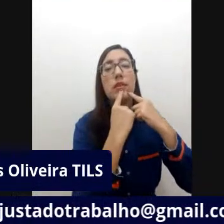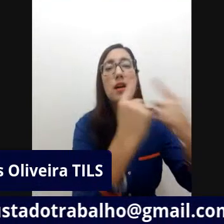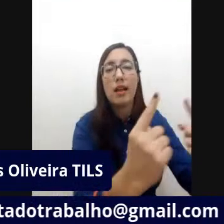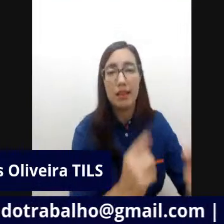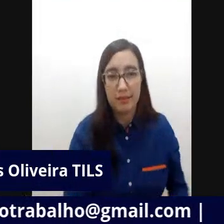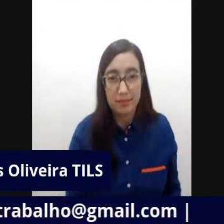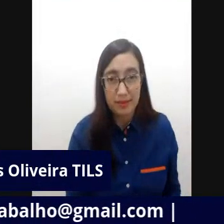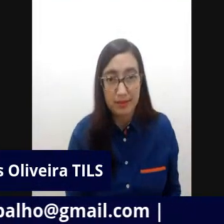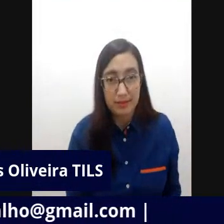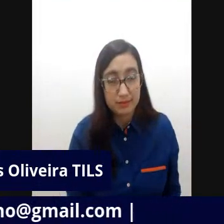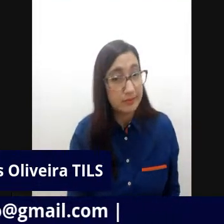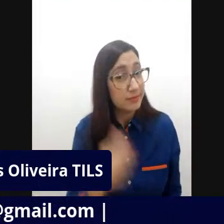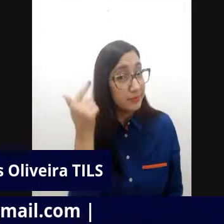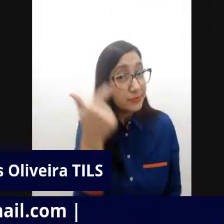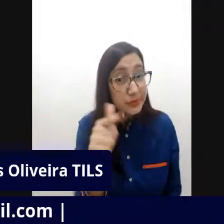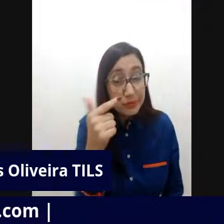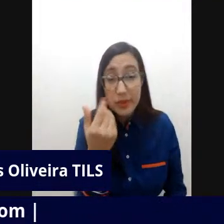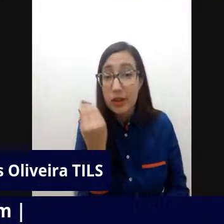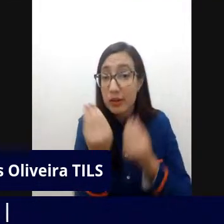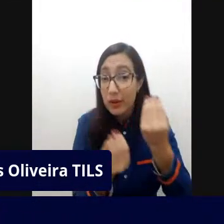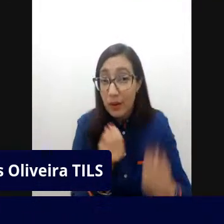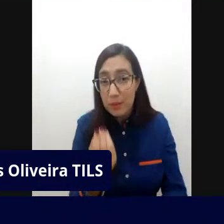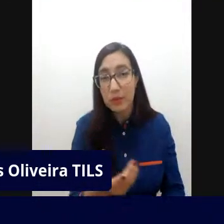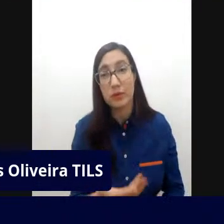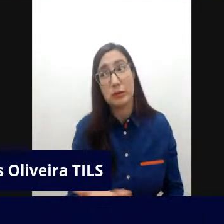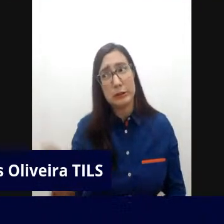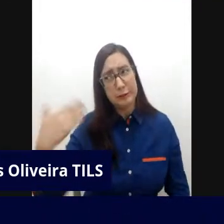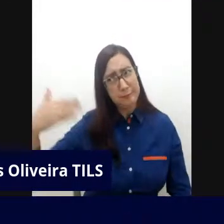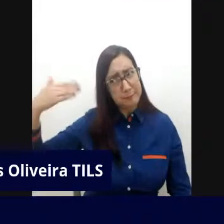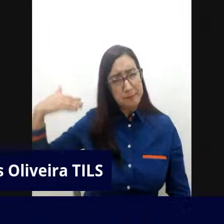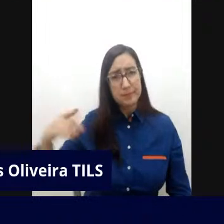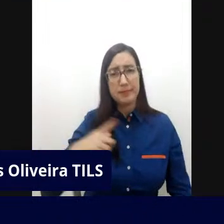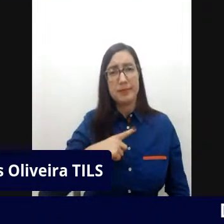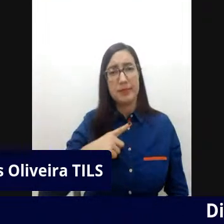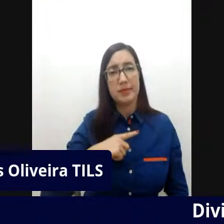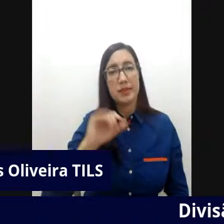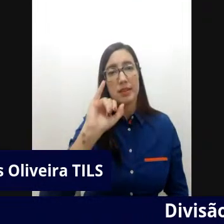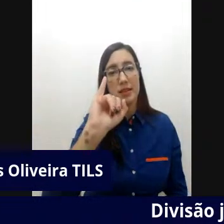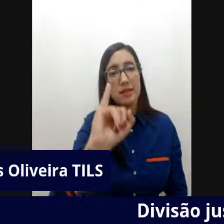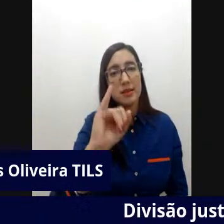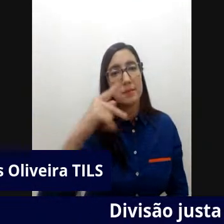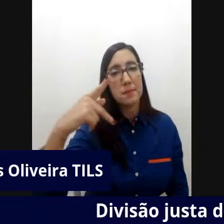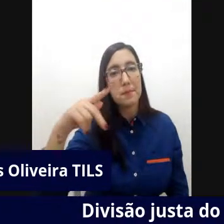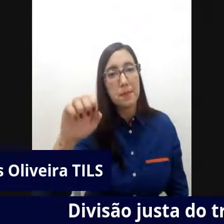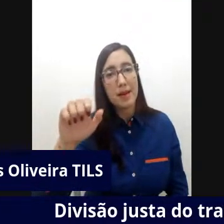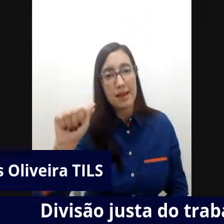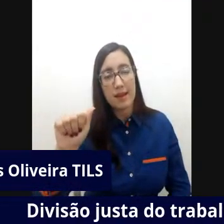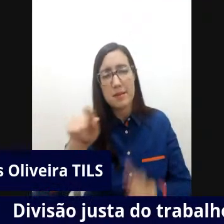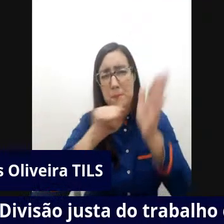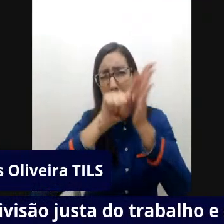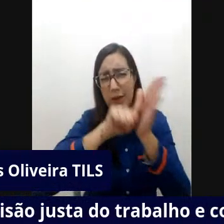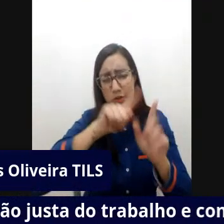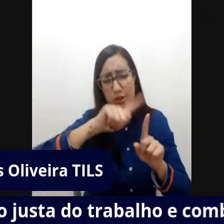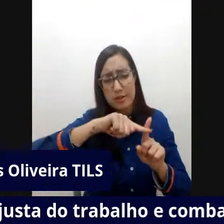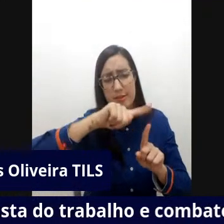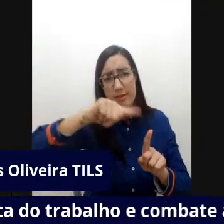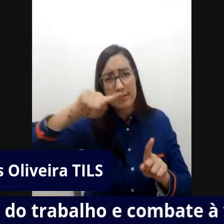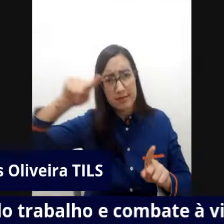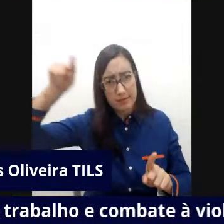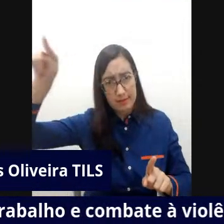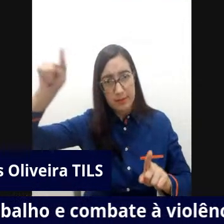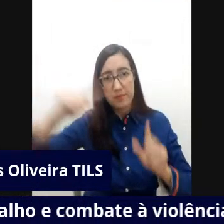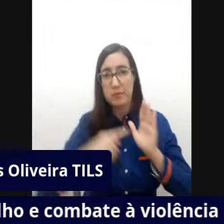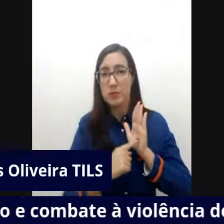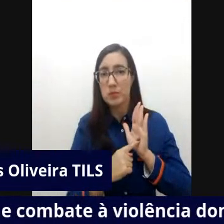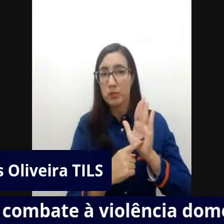uma pesquisa do IPEA, né? E entre mais de 7 milhões de trabalhadoras domésticas, a gente nunca conseguiu